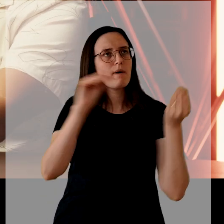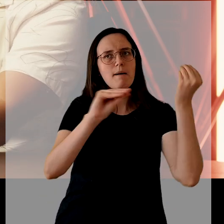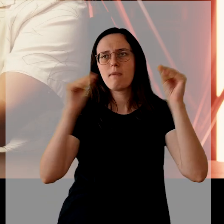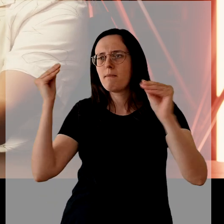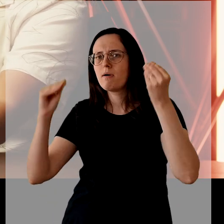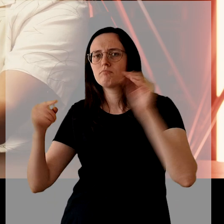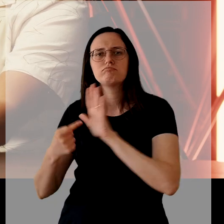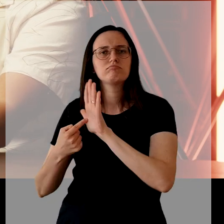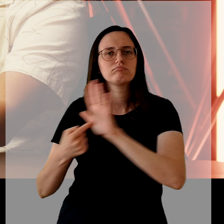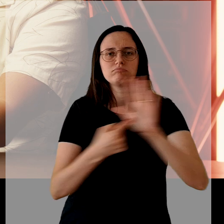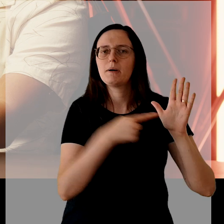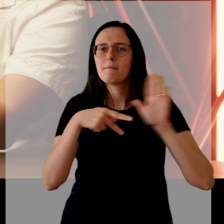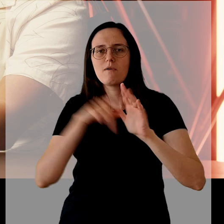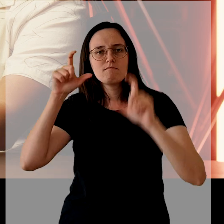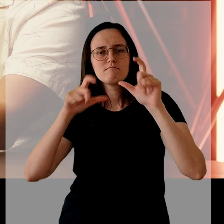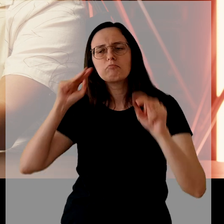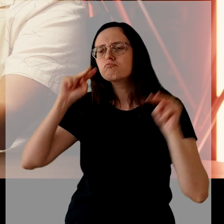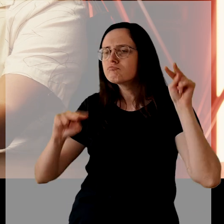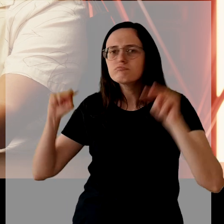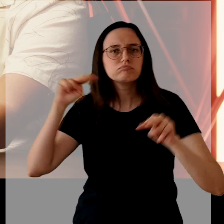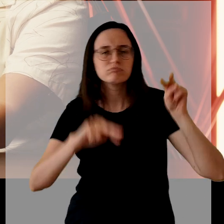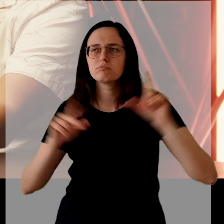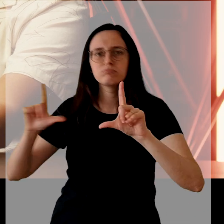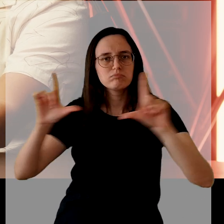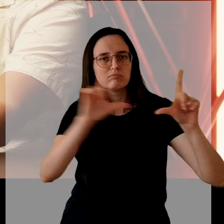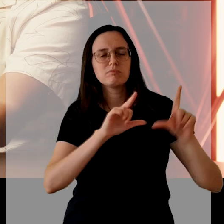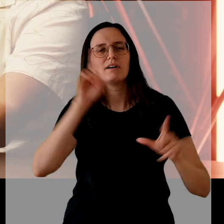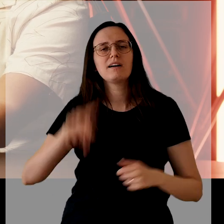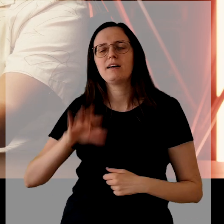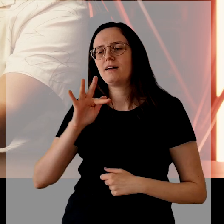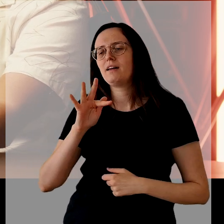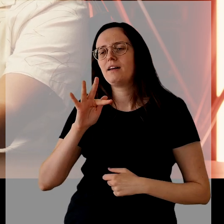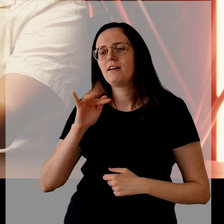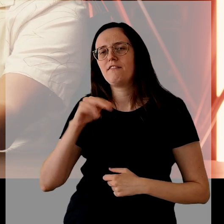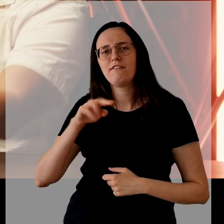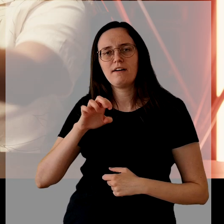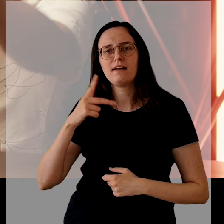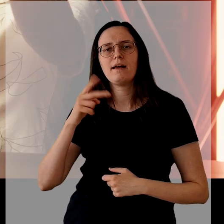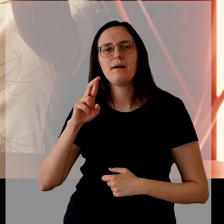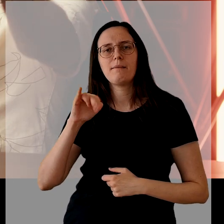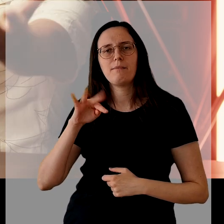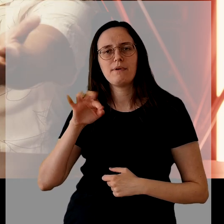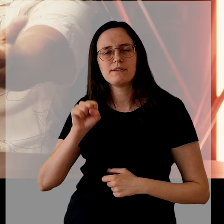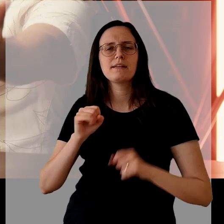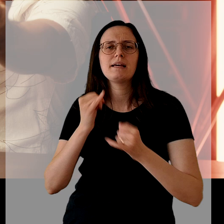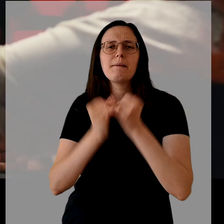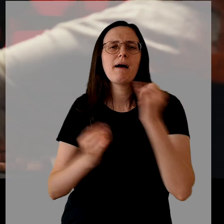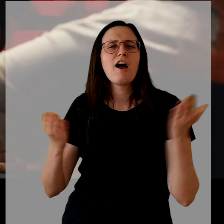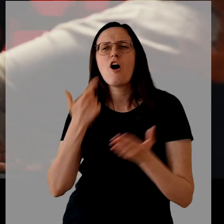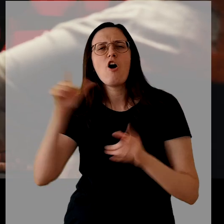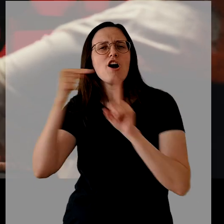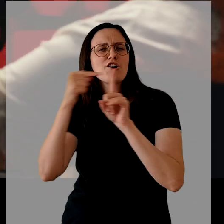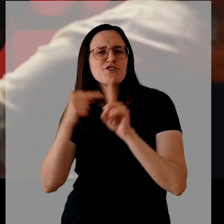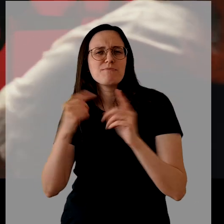exposição, para exposição fotográfica. Então, eu fazia o que a gente chama de fine prints, né, que são hoje o que seria as cópias fine